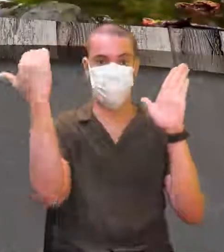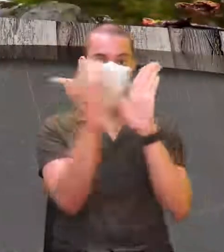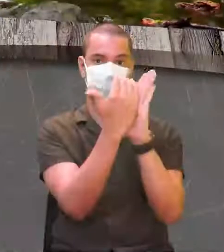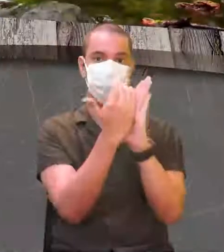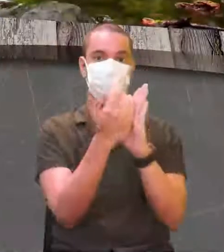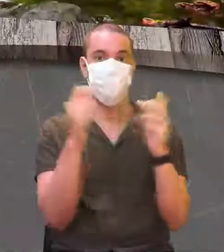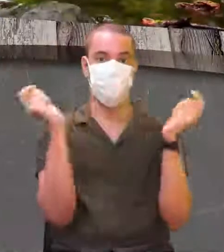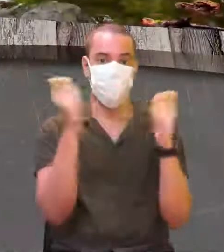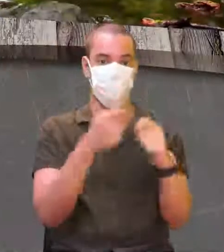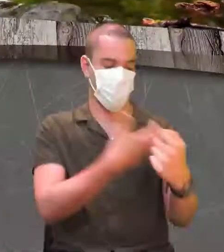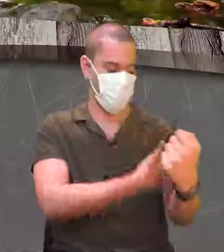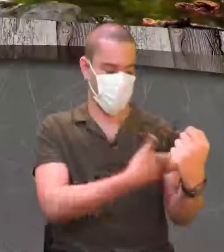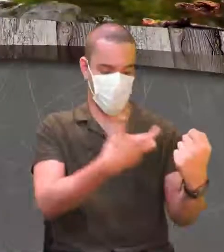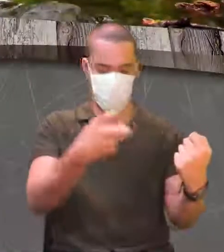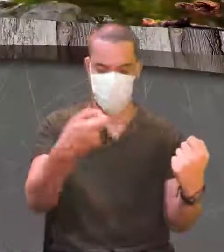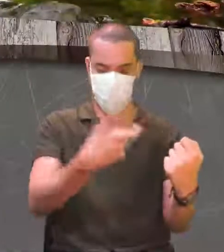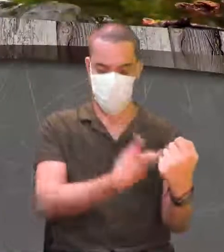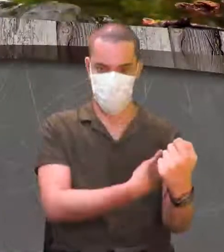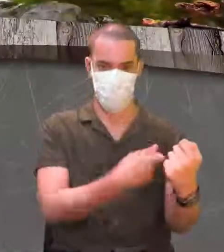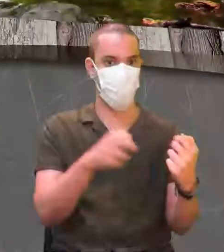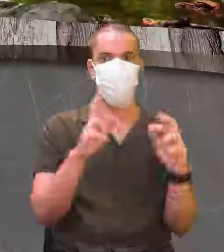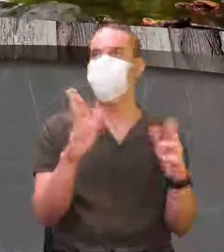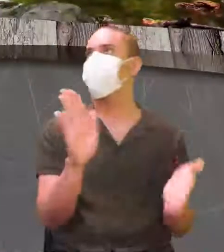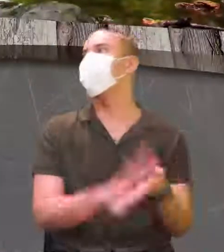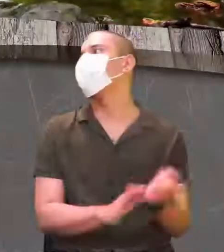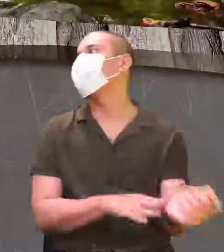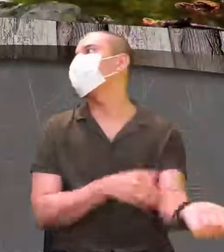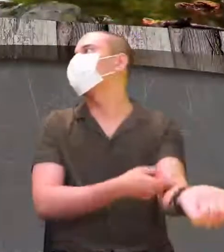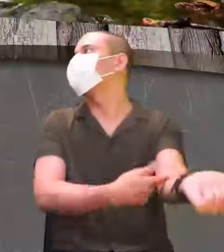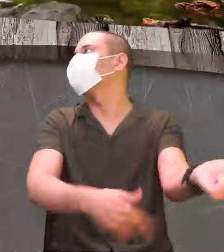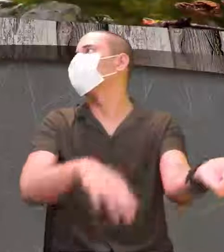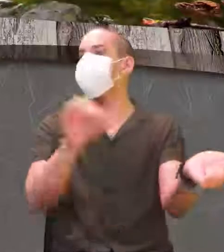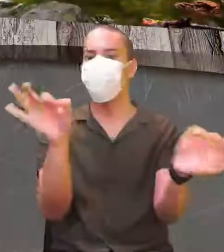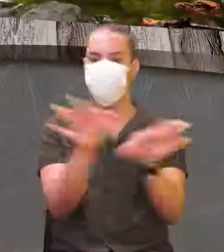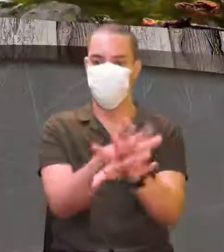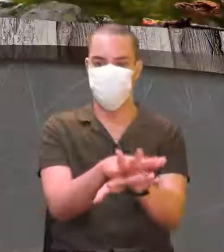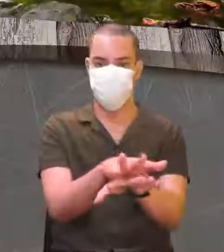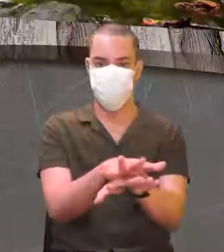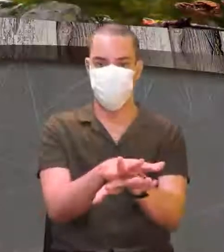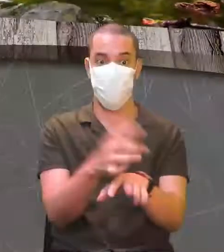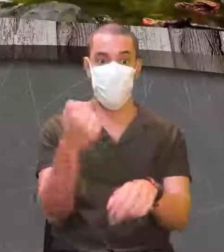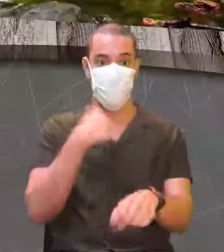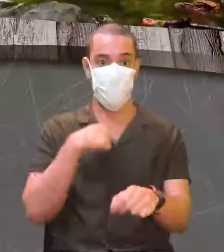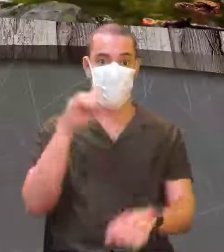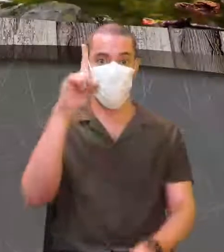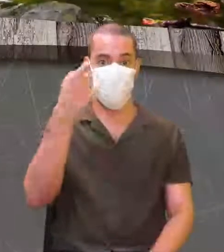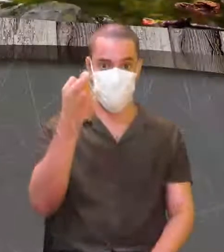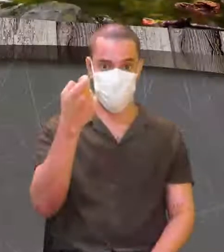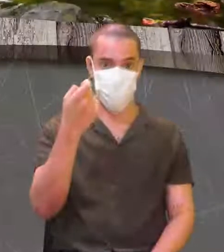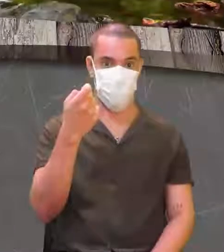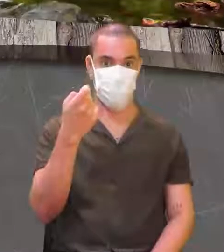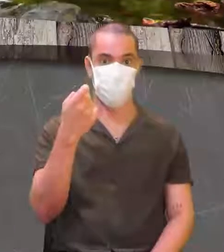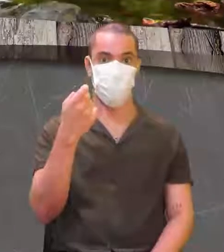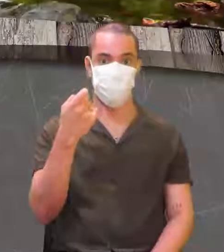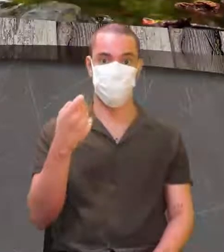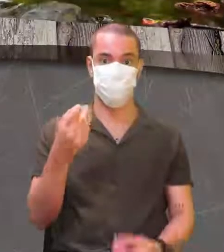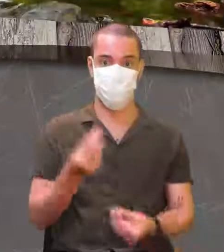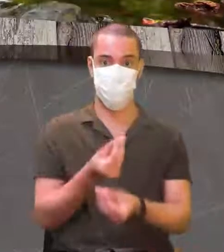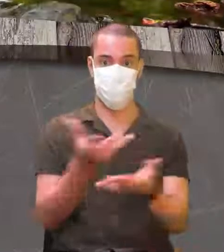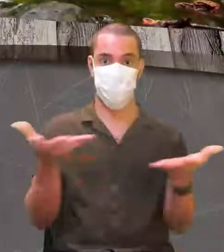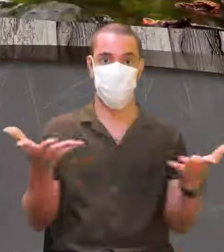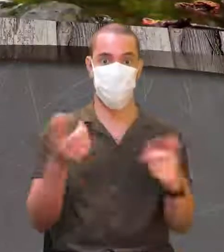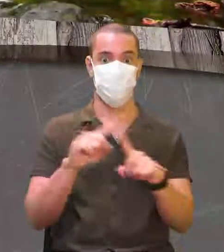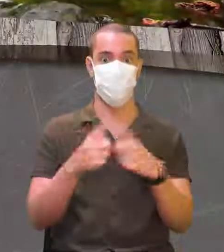estar coletando esse sangue do indivíduo. Não é chegar lá, pô, tirou, não. Eu era doadora, não posso mais doar porque as